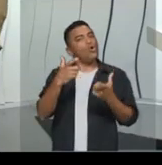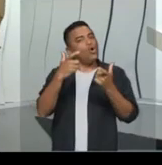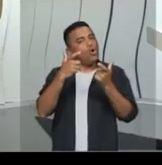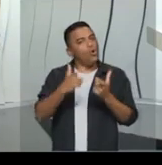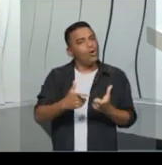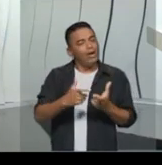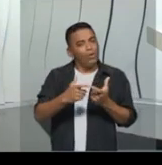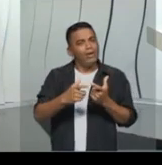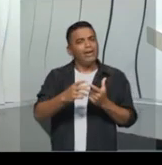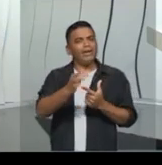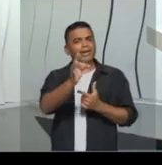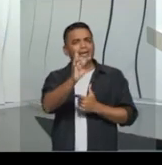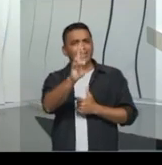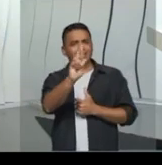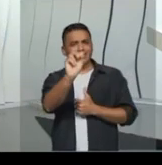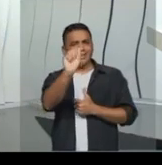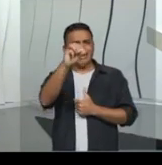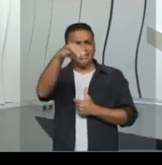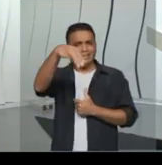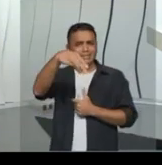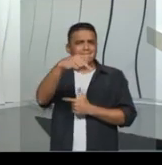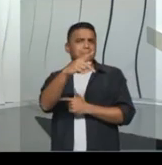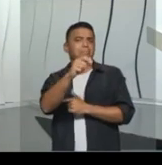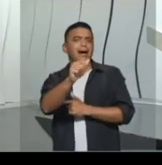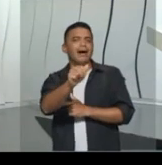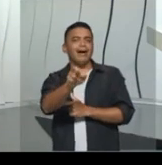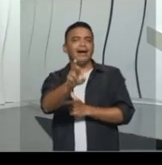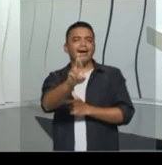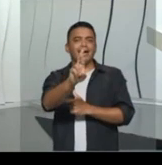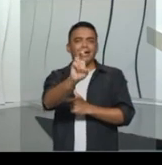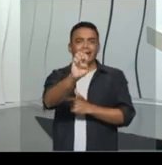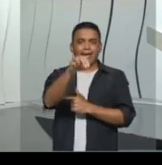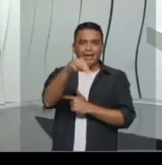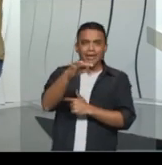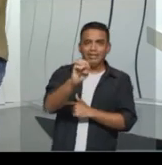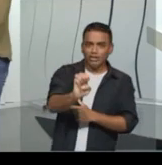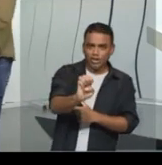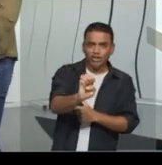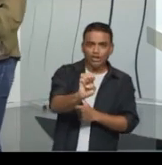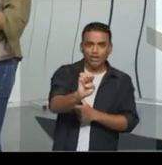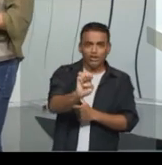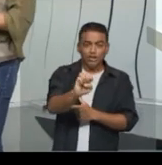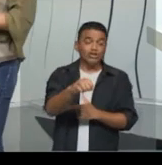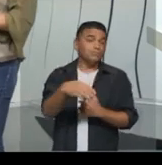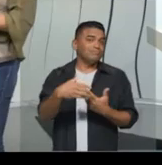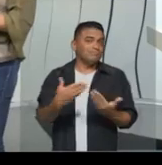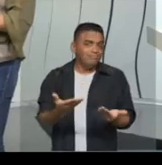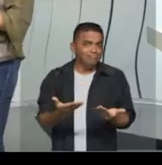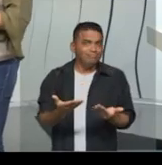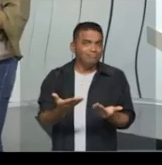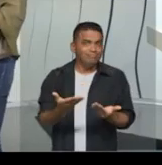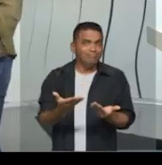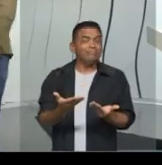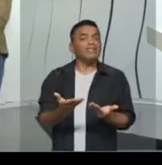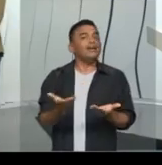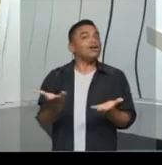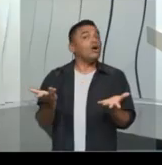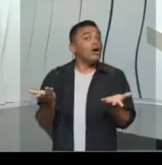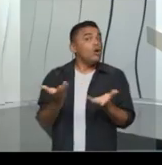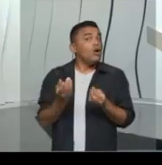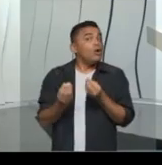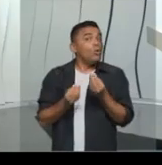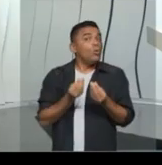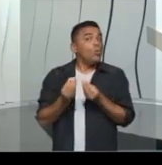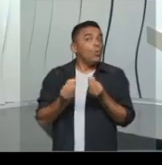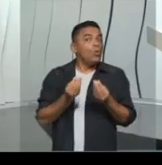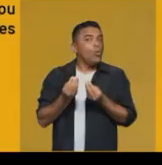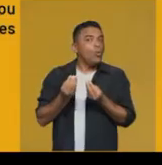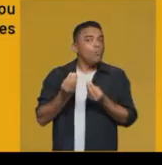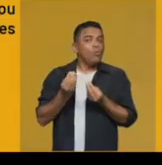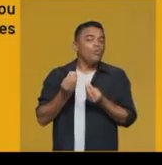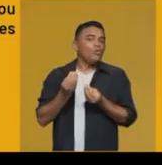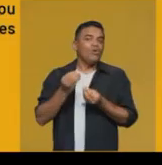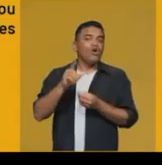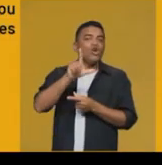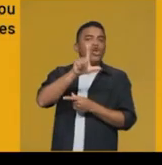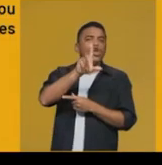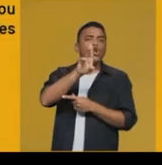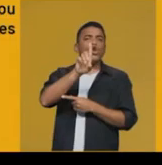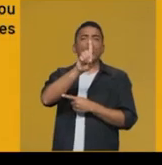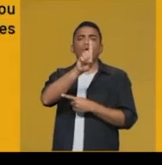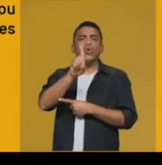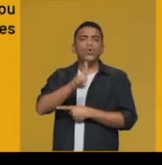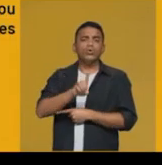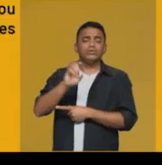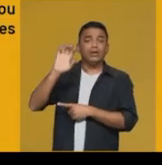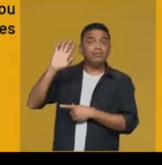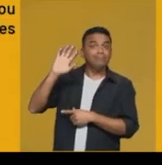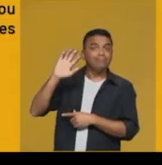meio transparente. Bom, agora nós vamos entrar nos fenômenos luminosos. O primeiro